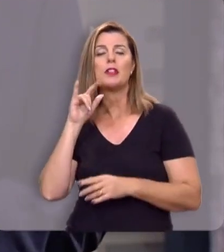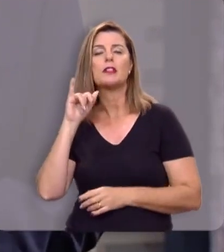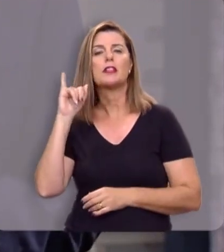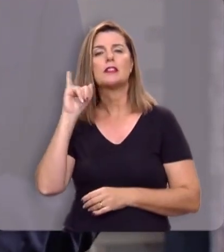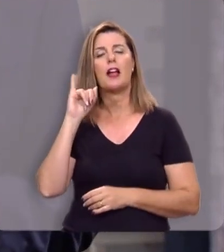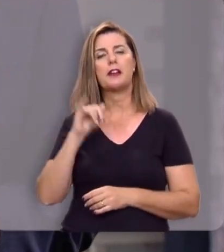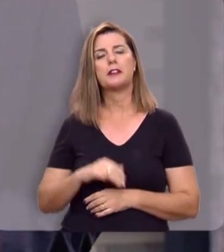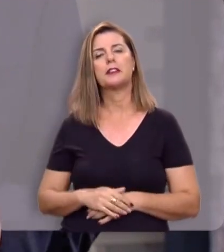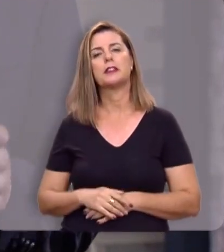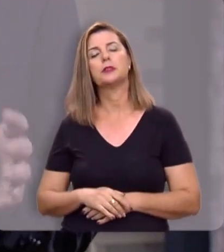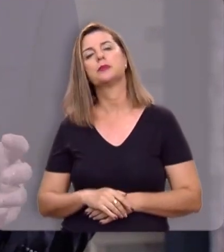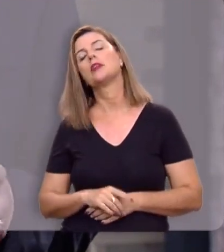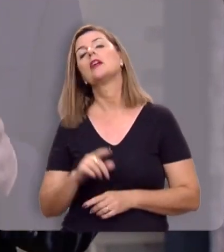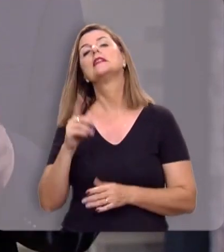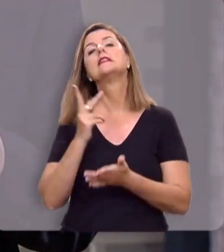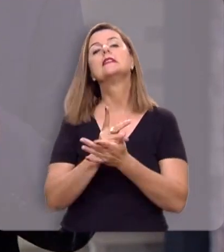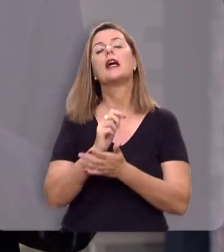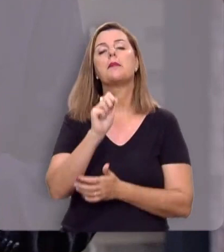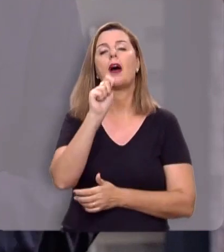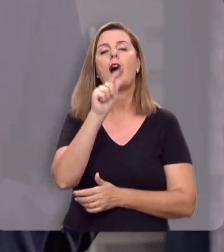Instagram, sempre no